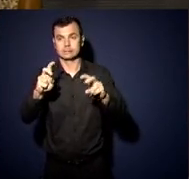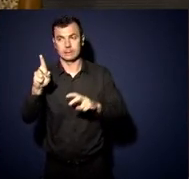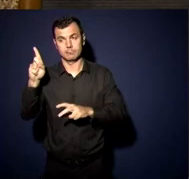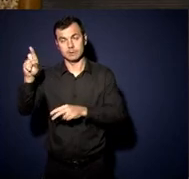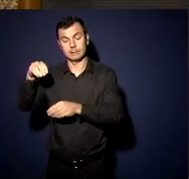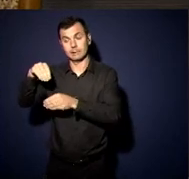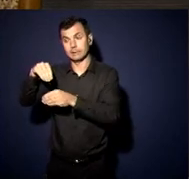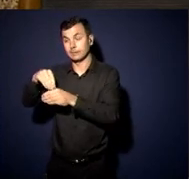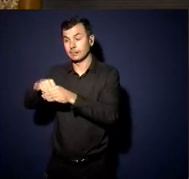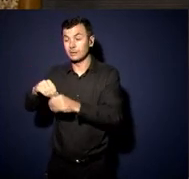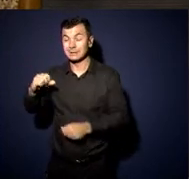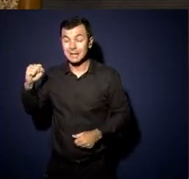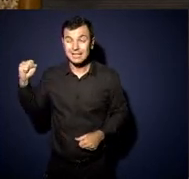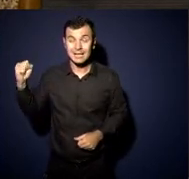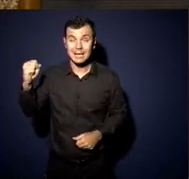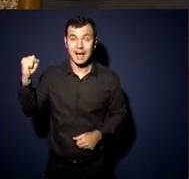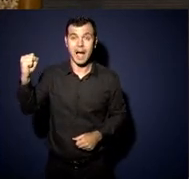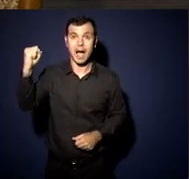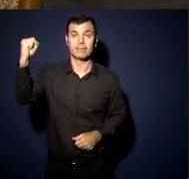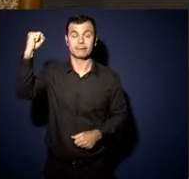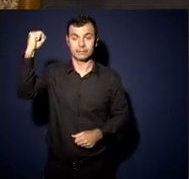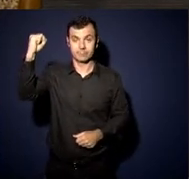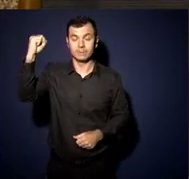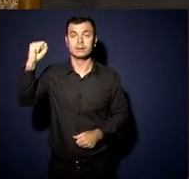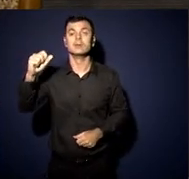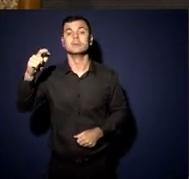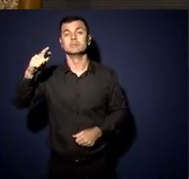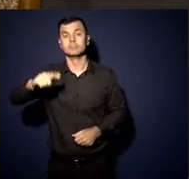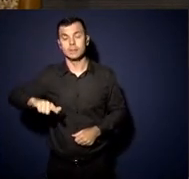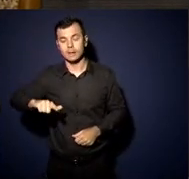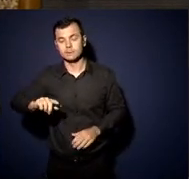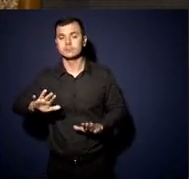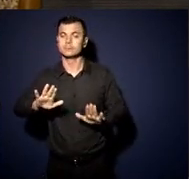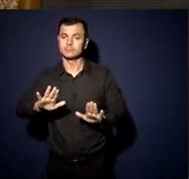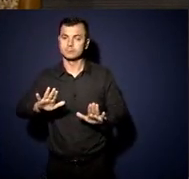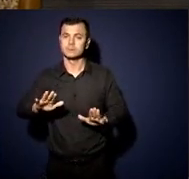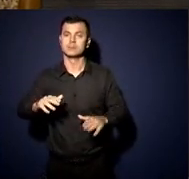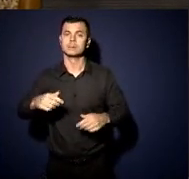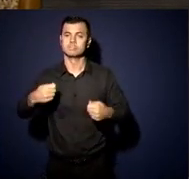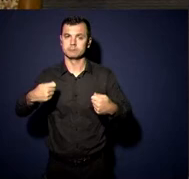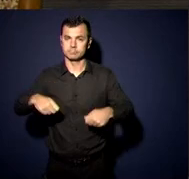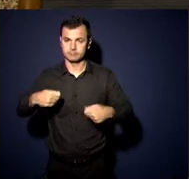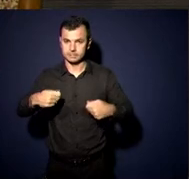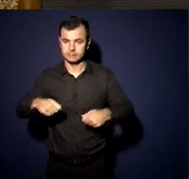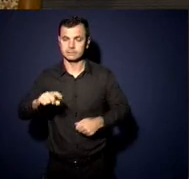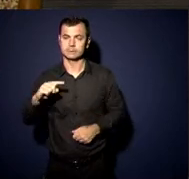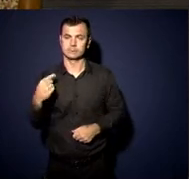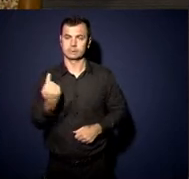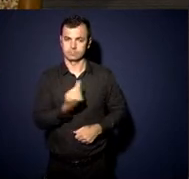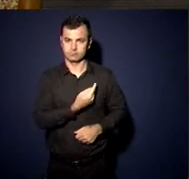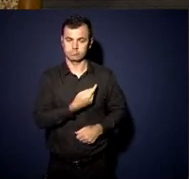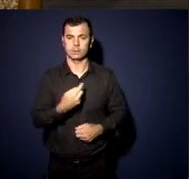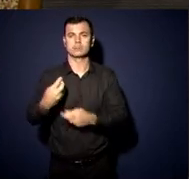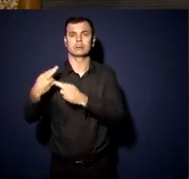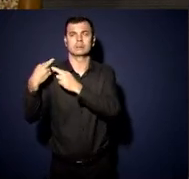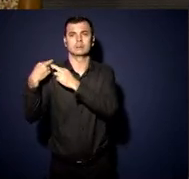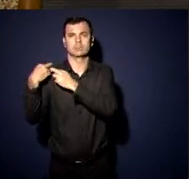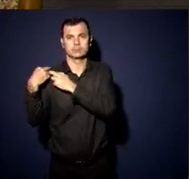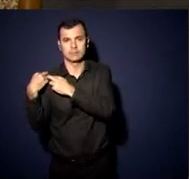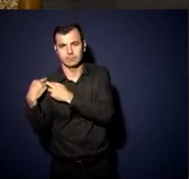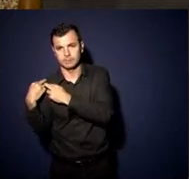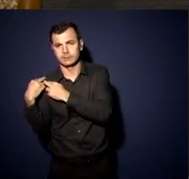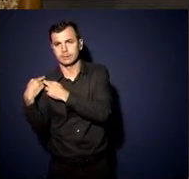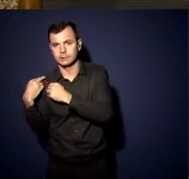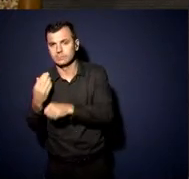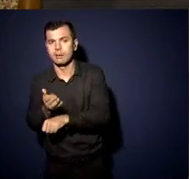como gravíssimo ao mesmo tempo a gente precisa conduzir isso de maneira absolutamente responsável sem antecipar